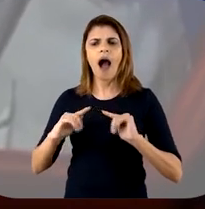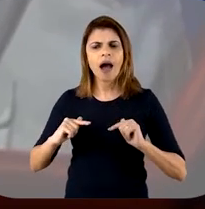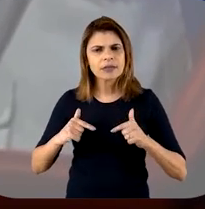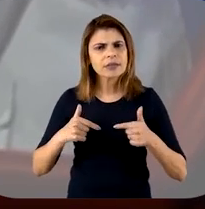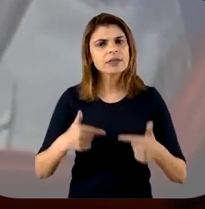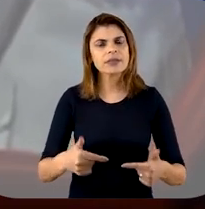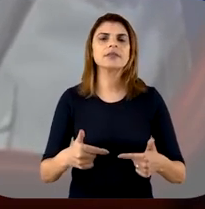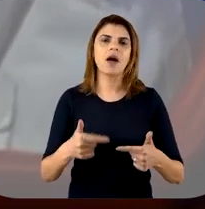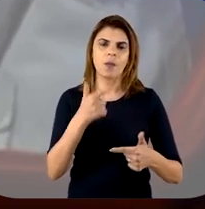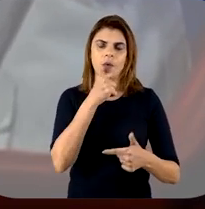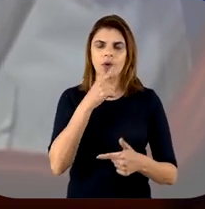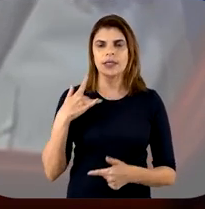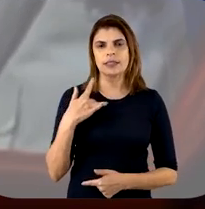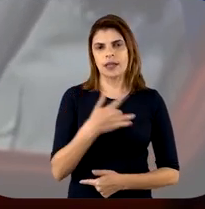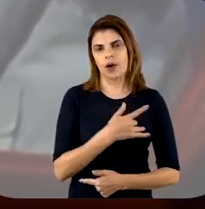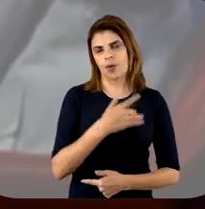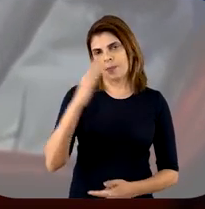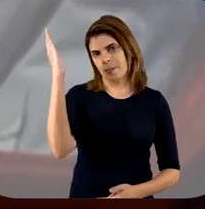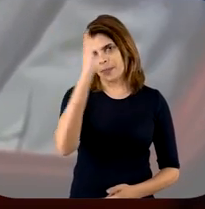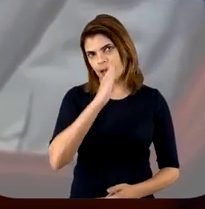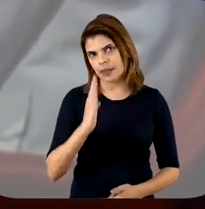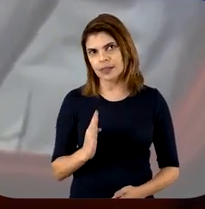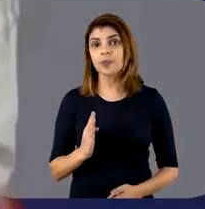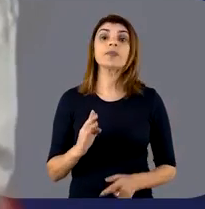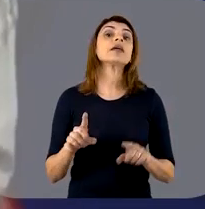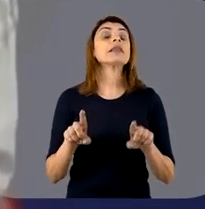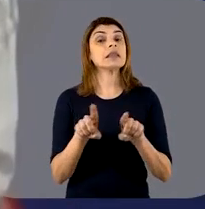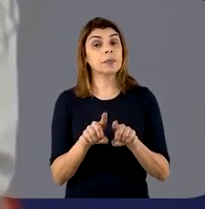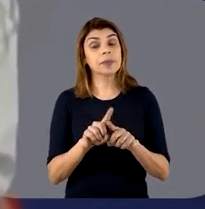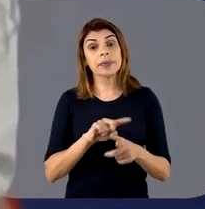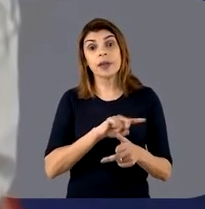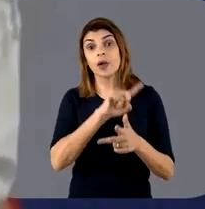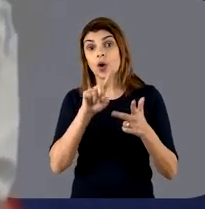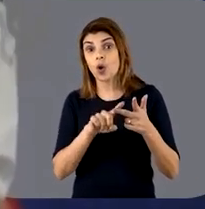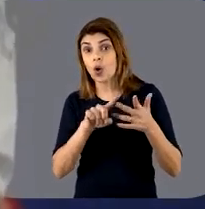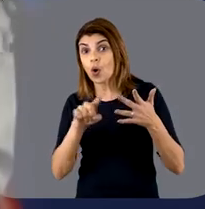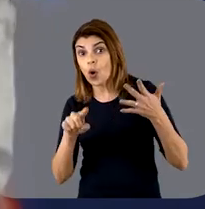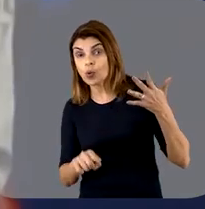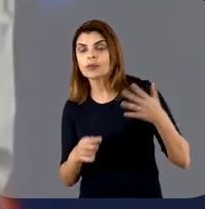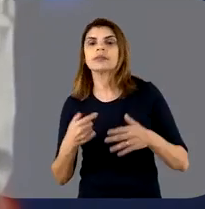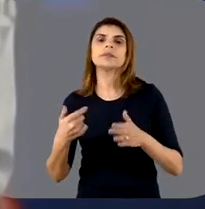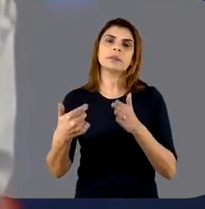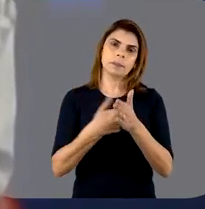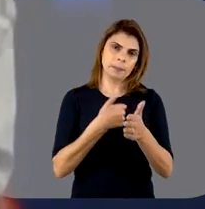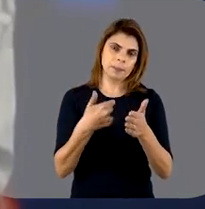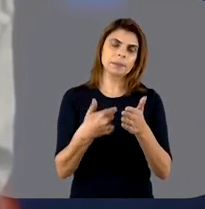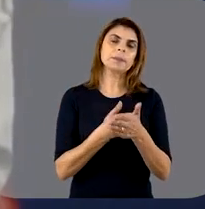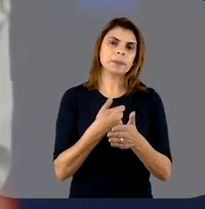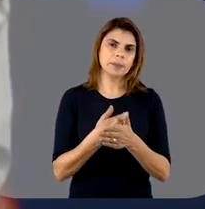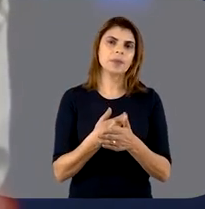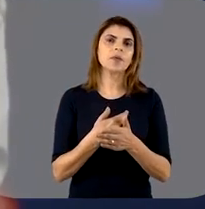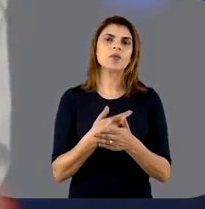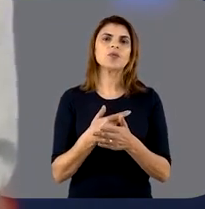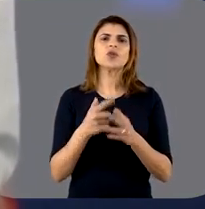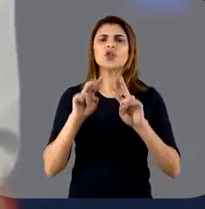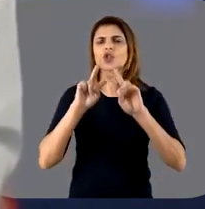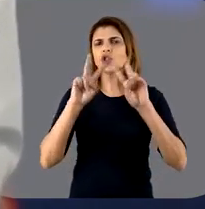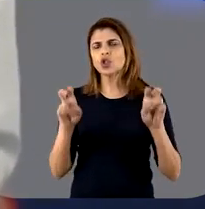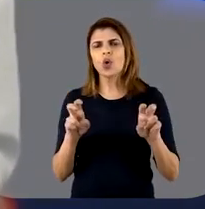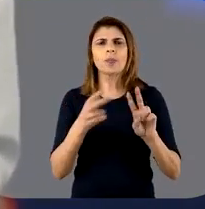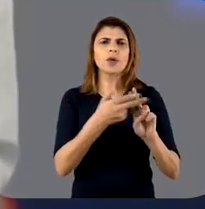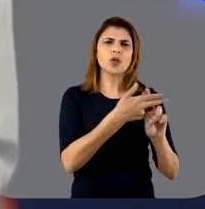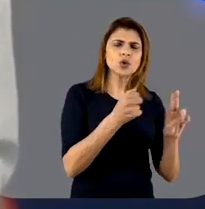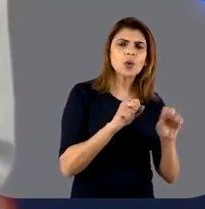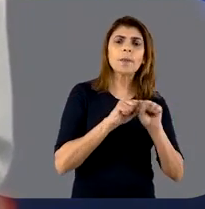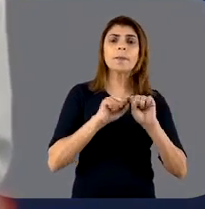para promover a saúde no país, né? E aí, diante disso, tem outras perguntas também aqui para a gente em relação ao SUS, à